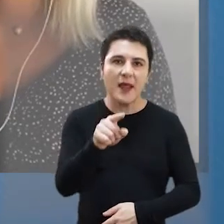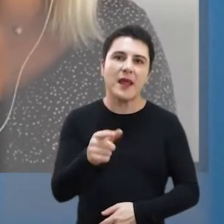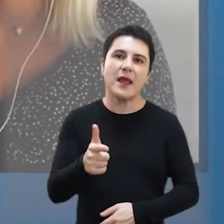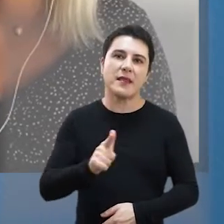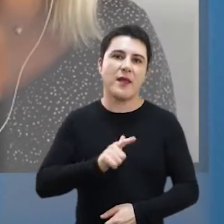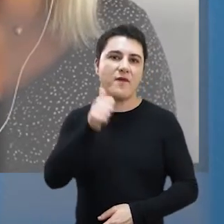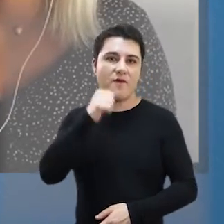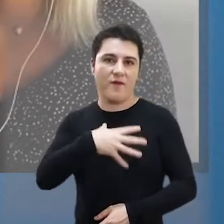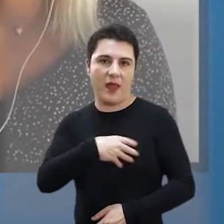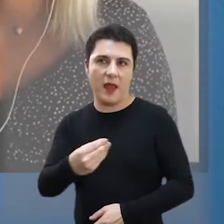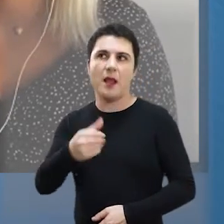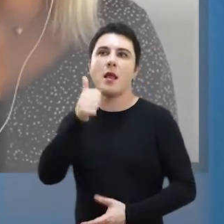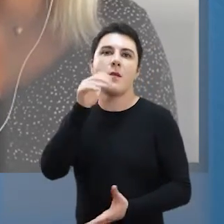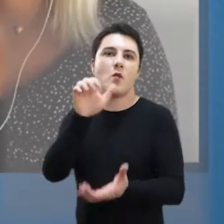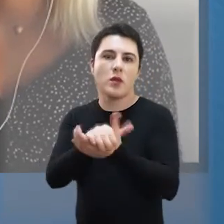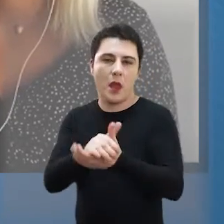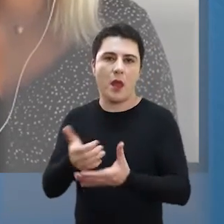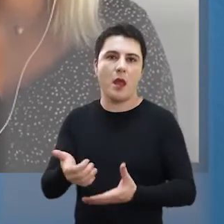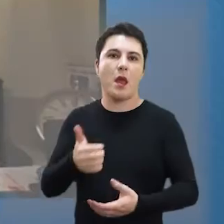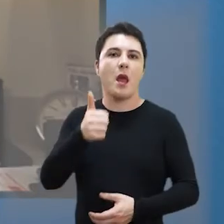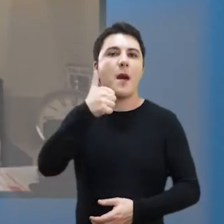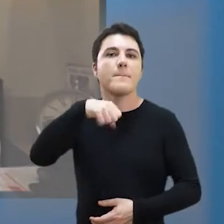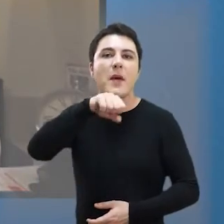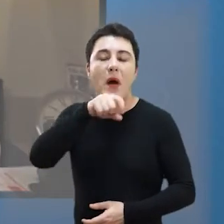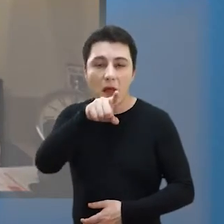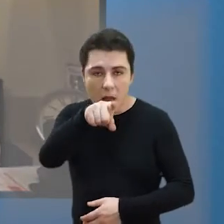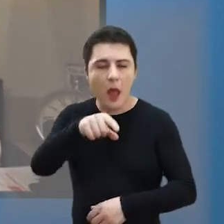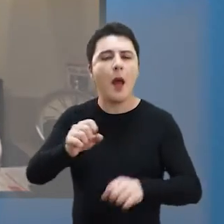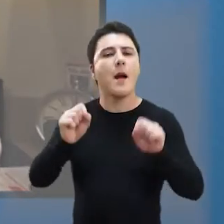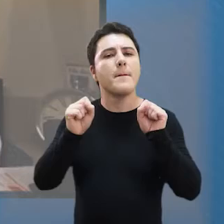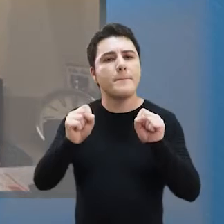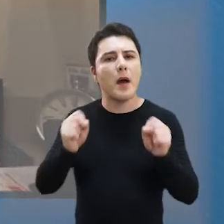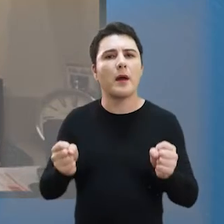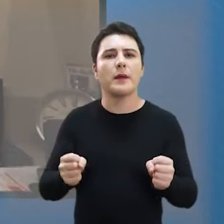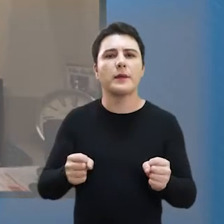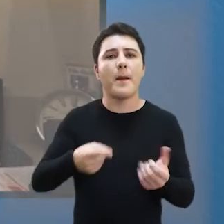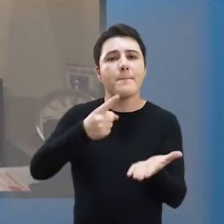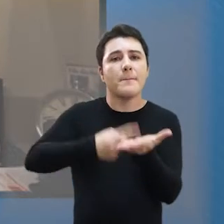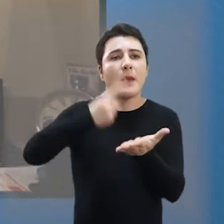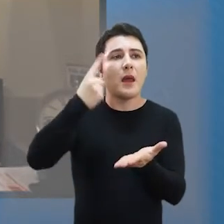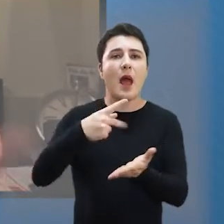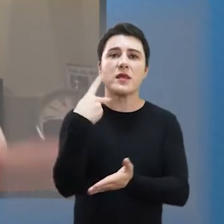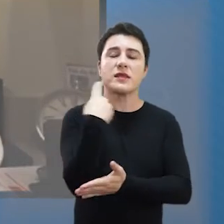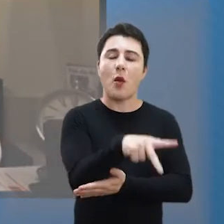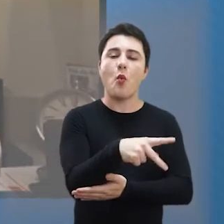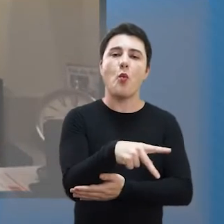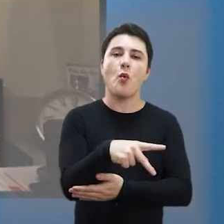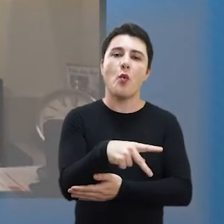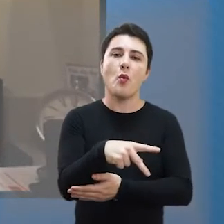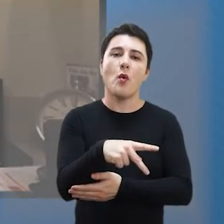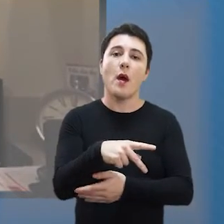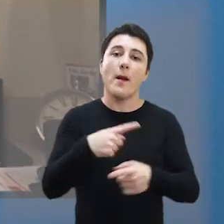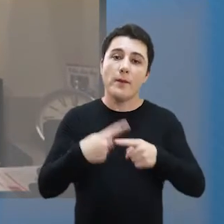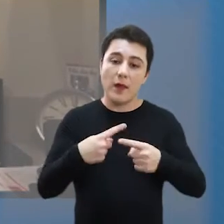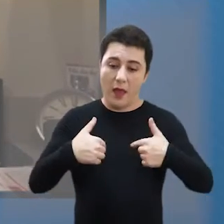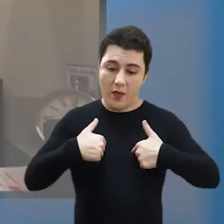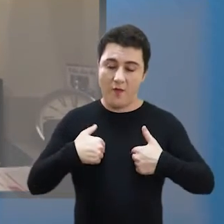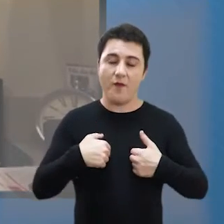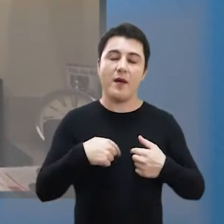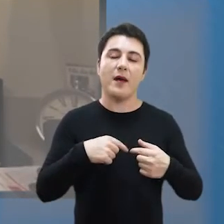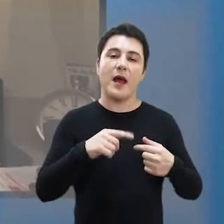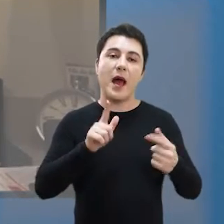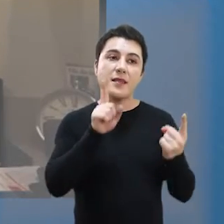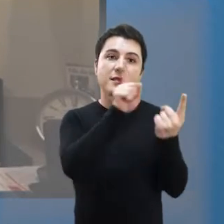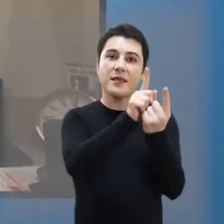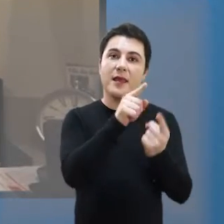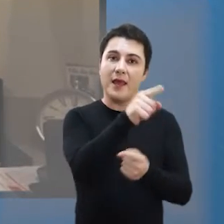você que é filha, você que é esposa, você que é mãe, pegue esse homem que você gosta e marque a consulta